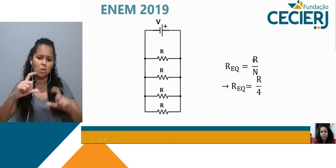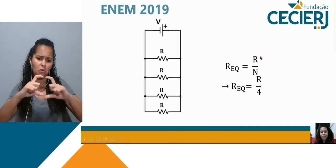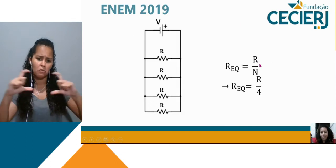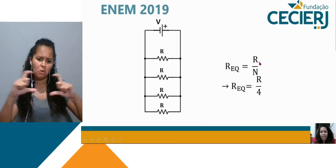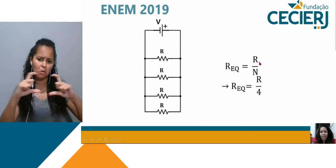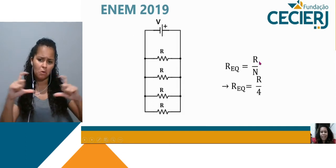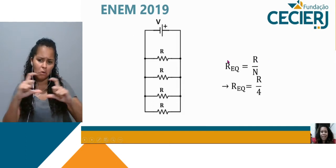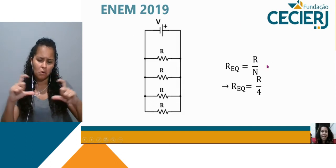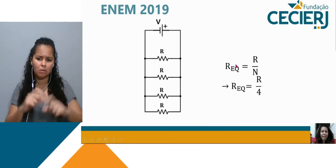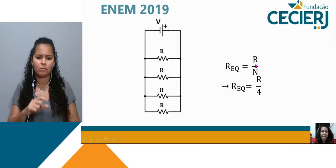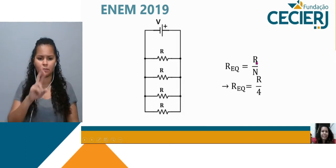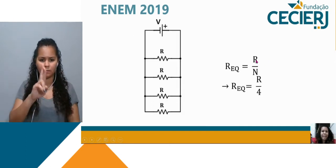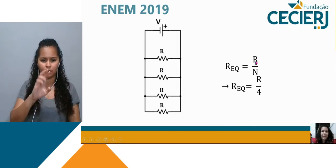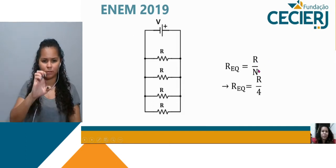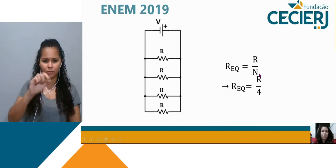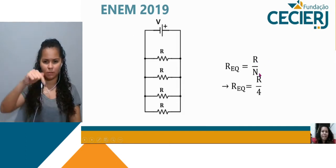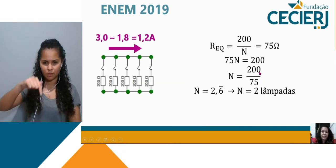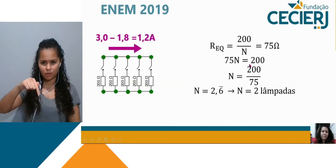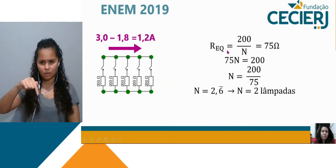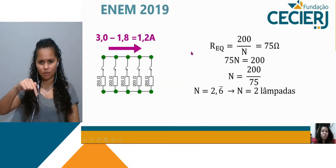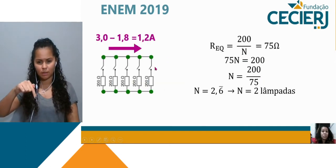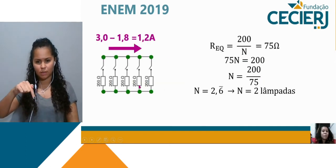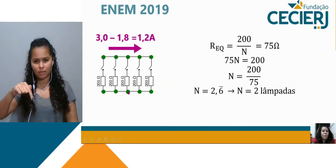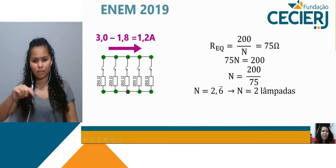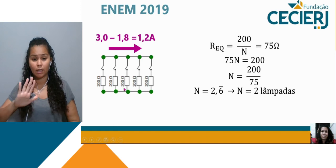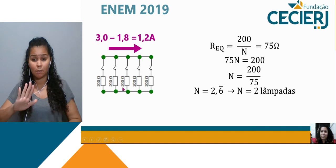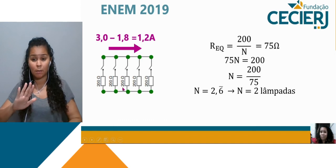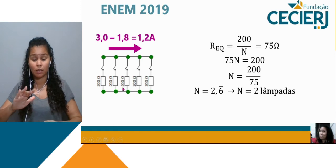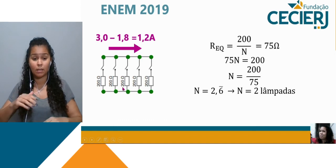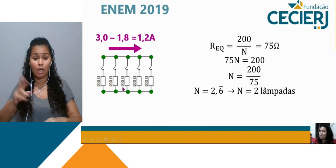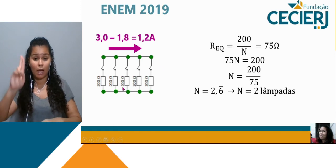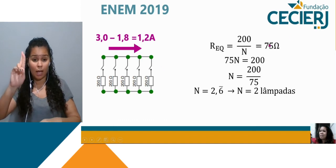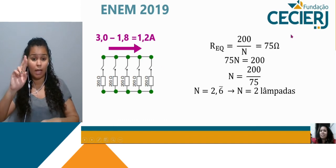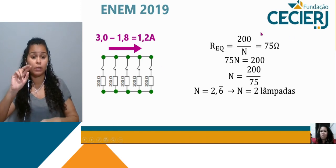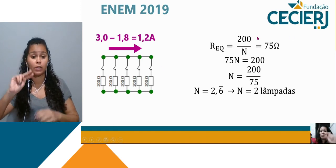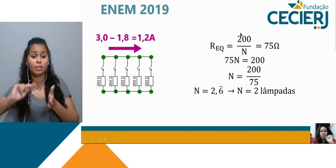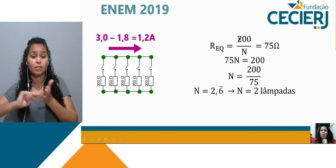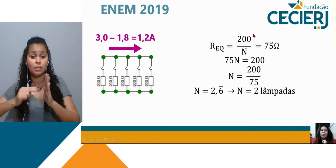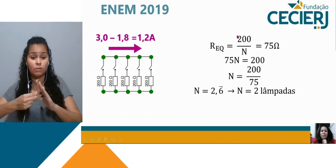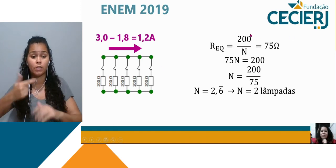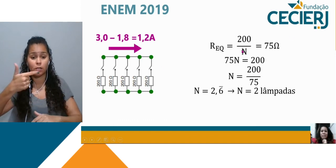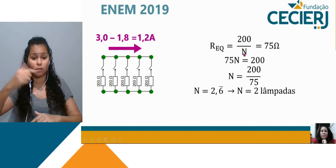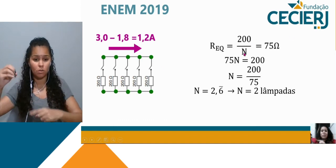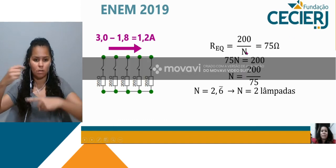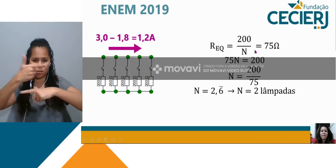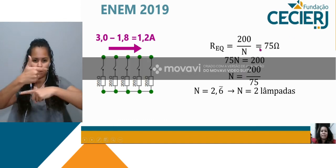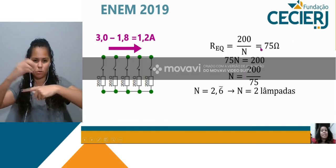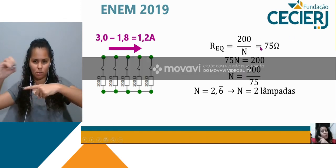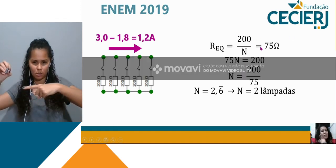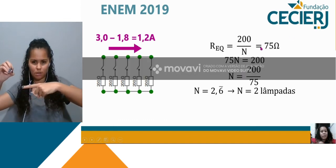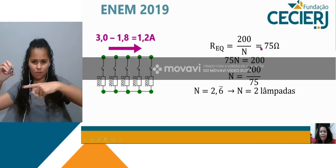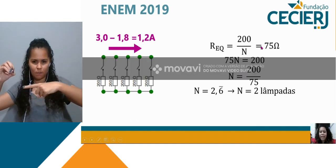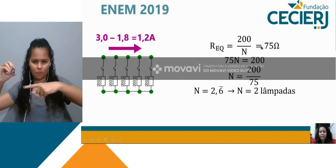fórmula. A REC é R sobre N. Só que o meu R é 200. Então, eu já coloco 200 aqui sobre N.